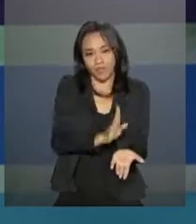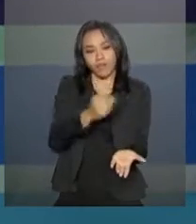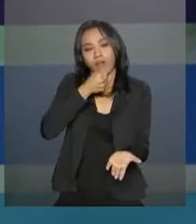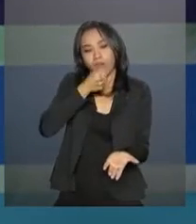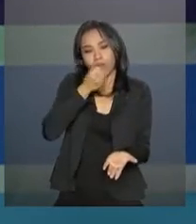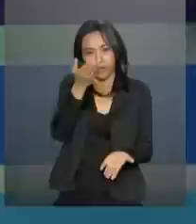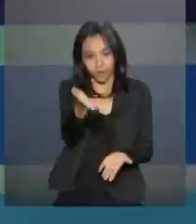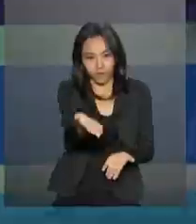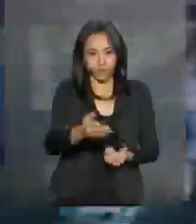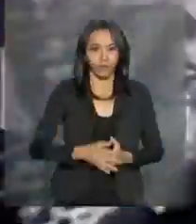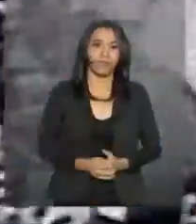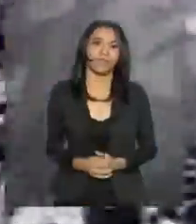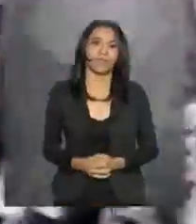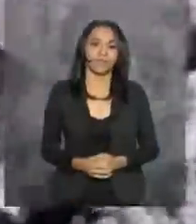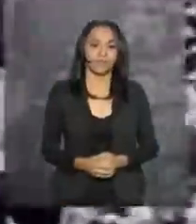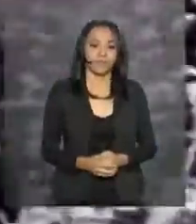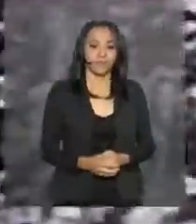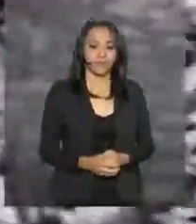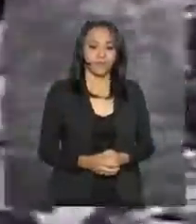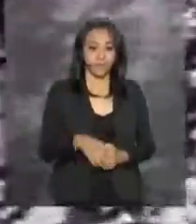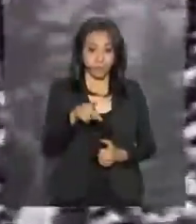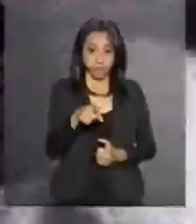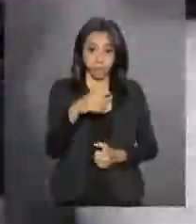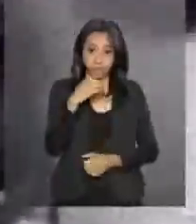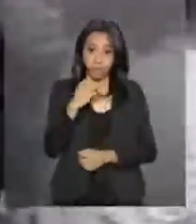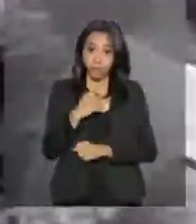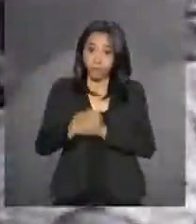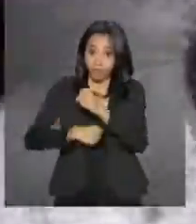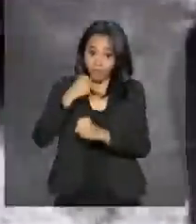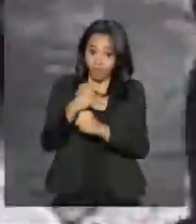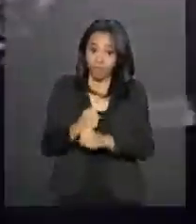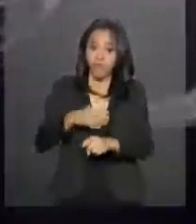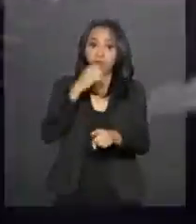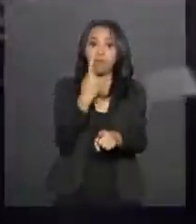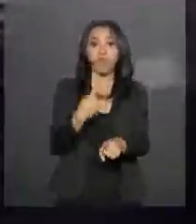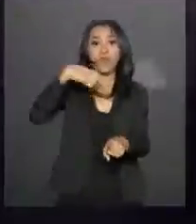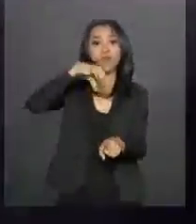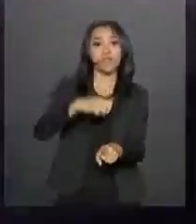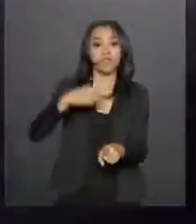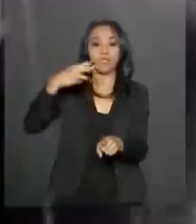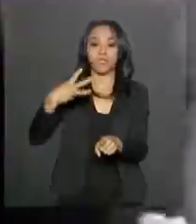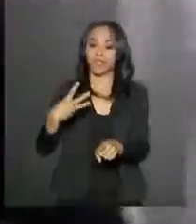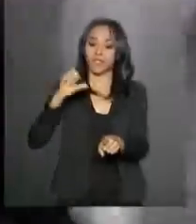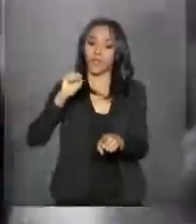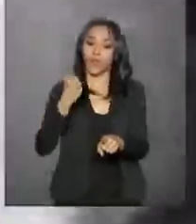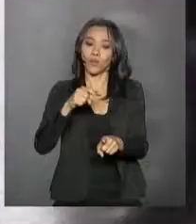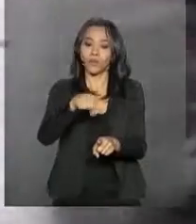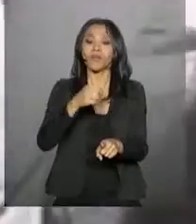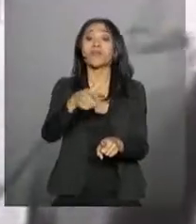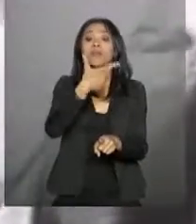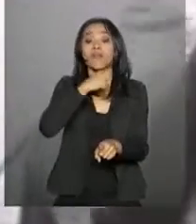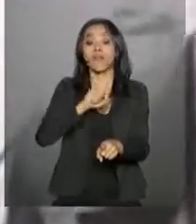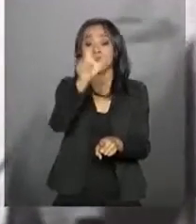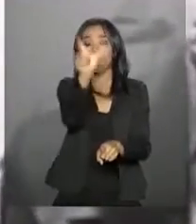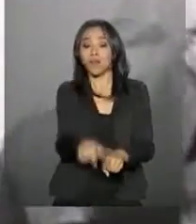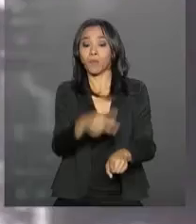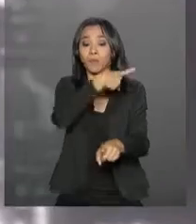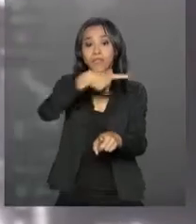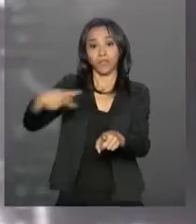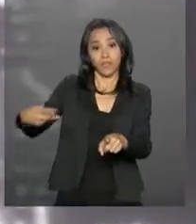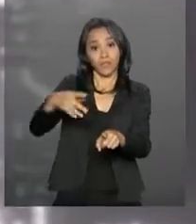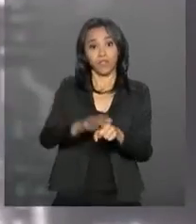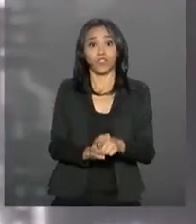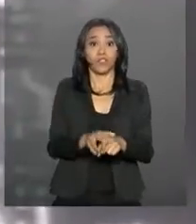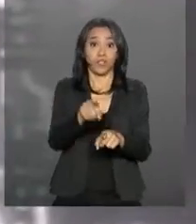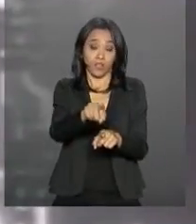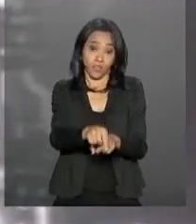luana caem o ano era 1938 presidente getúlio vargas há 80